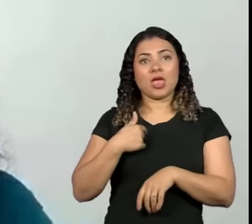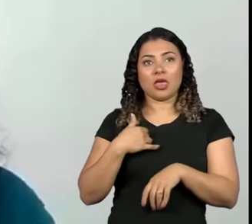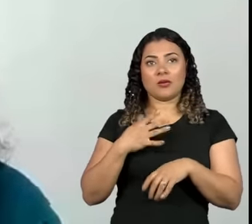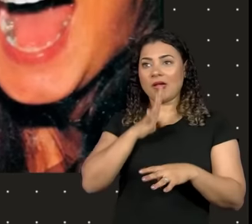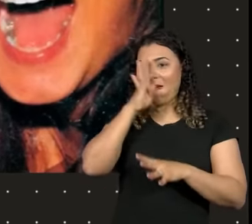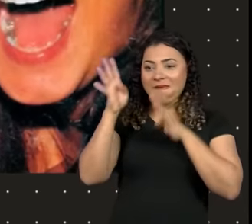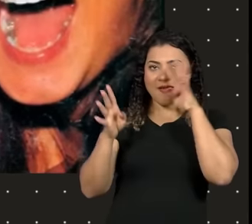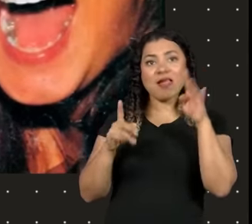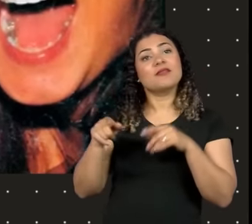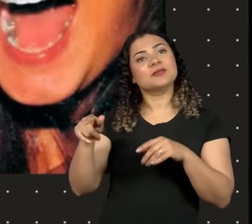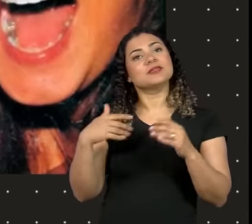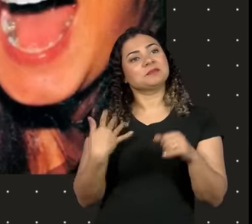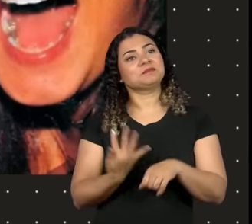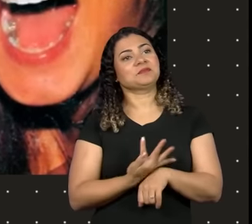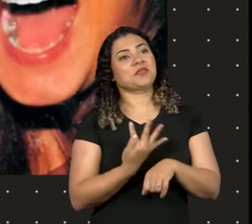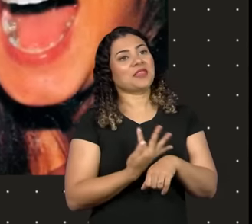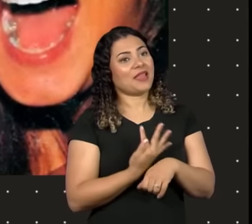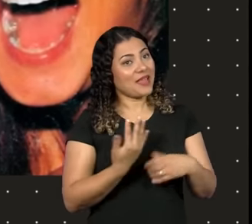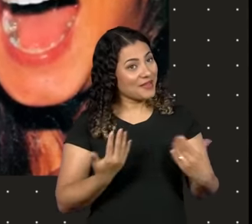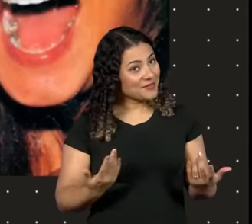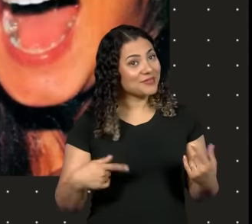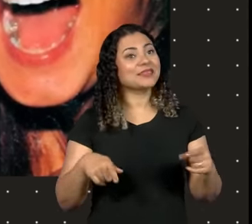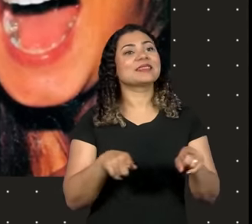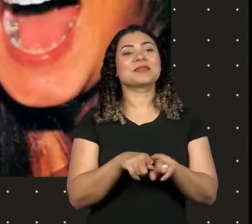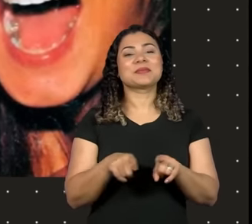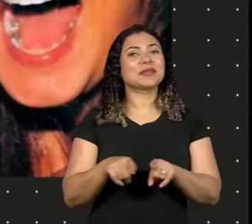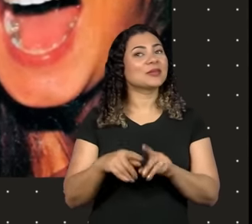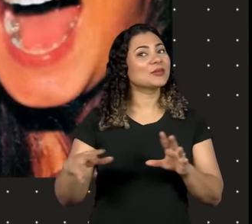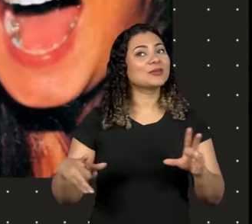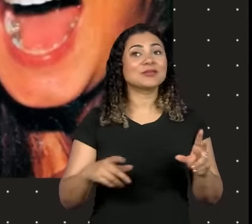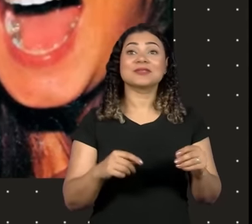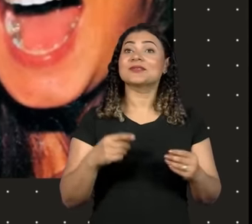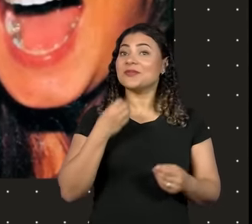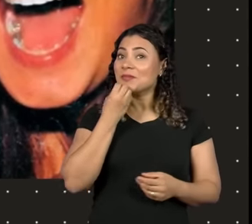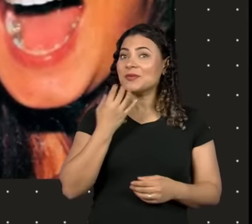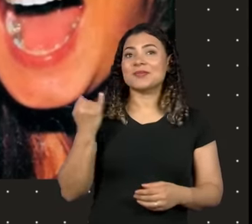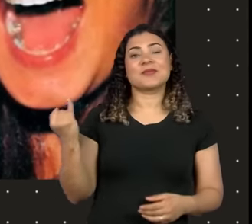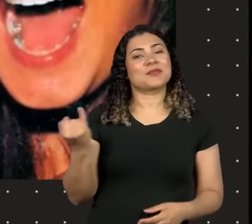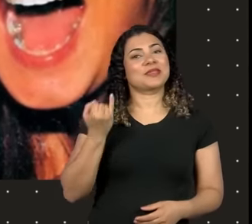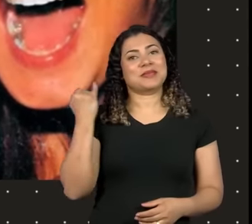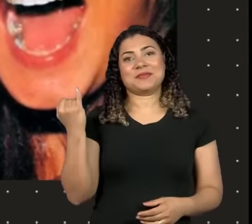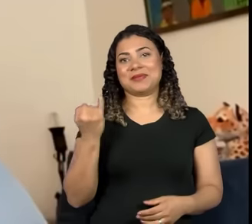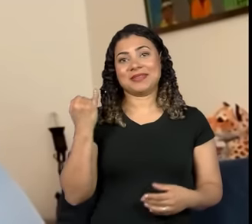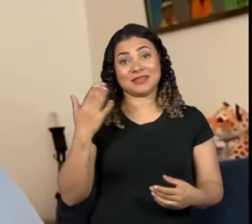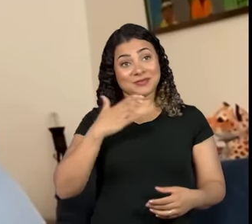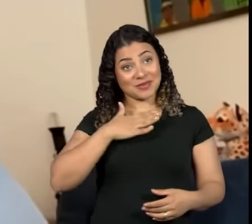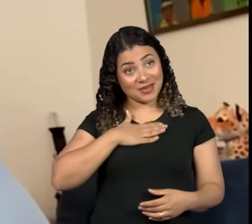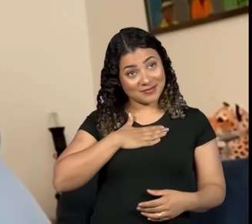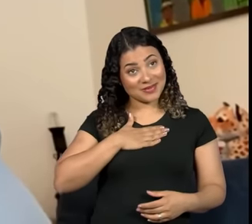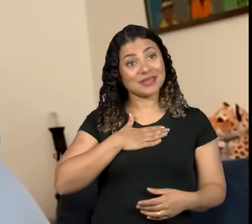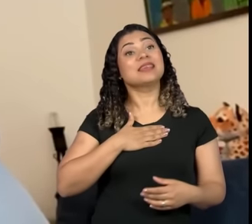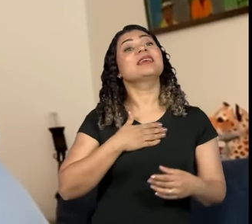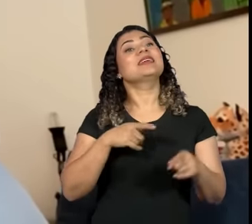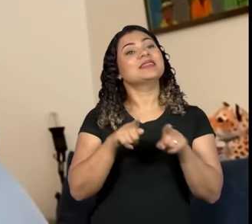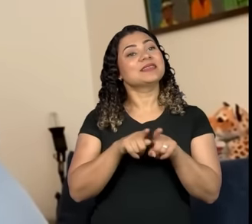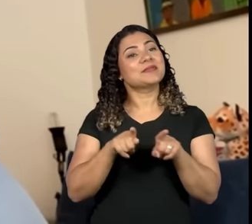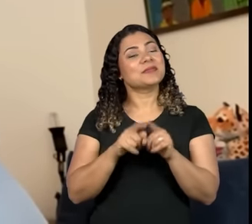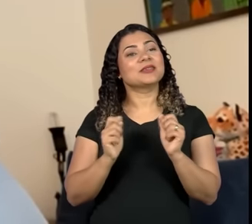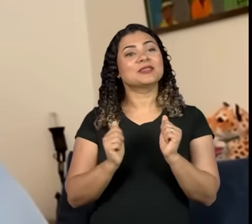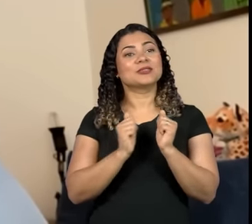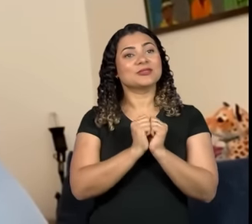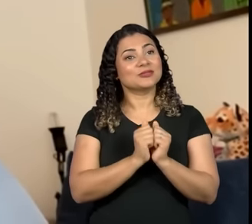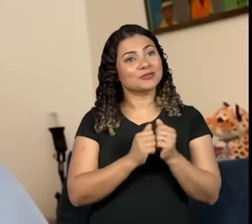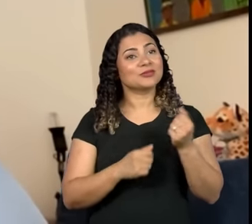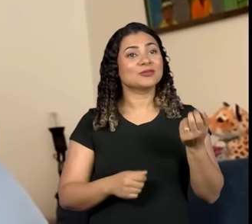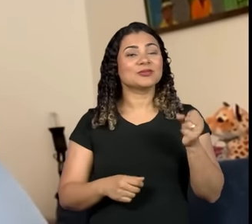irreverências, em cena e fora de cena também. E isso foi muito importante, tanto para mim quanto para a Sura